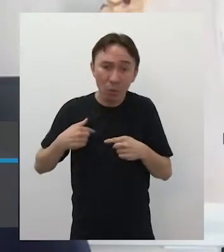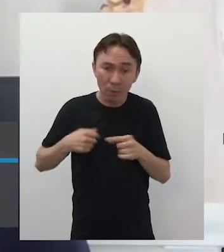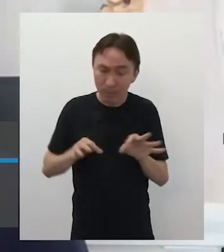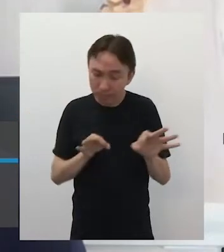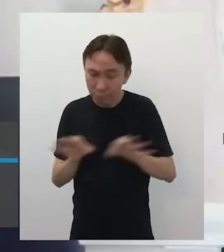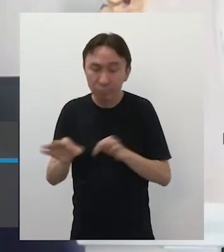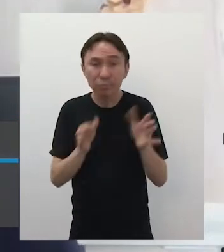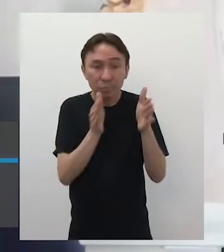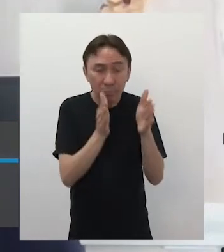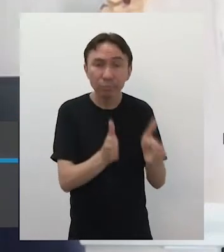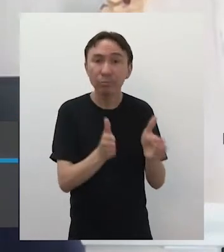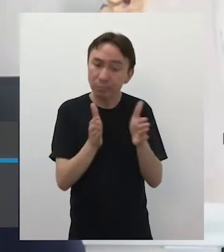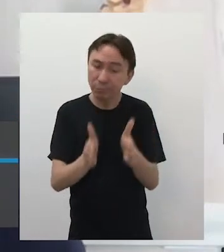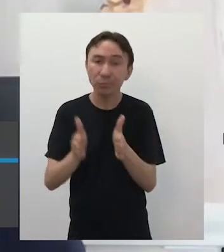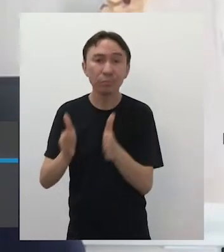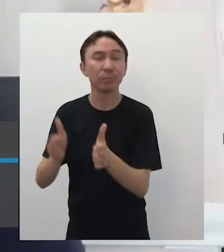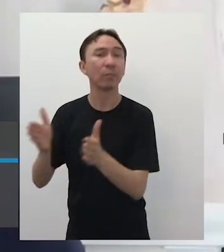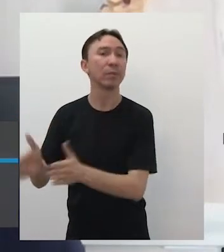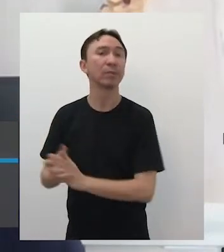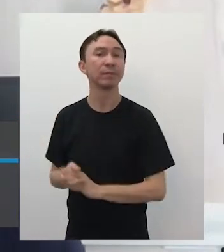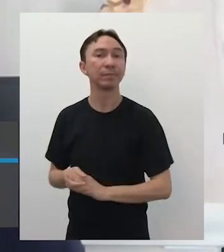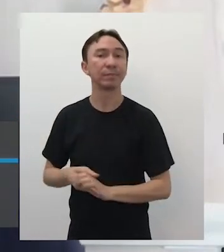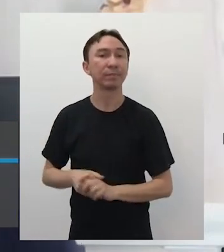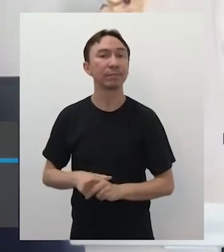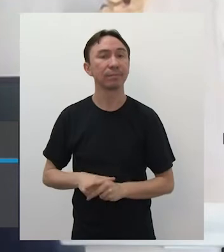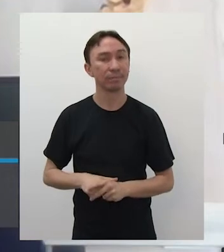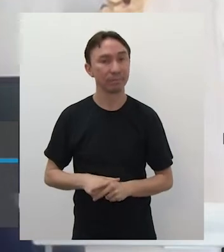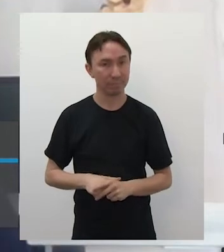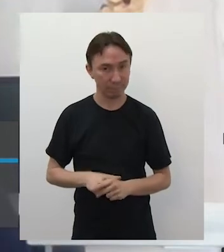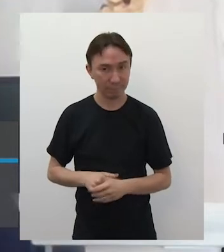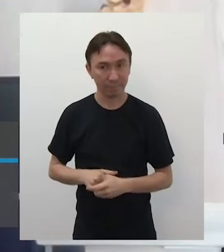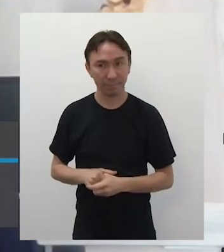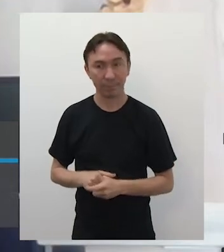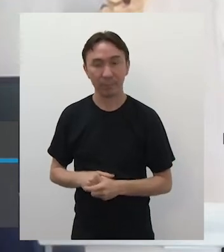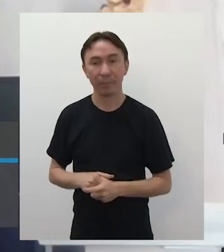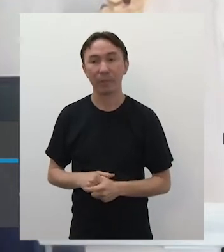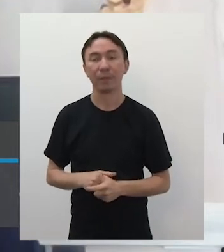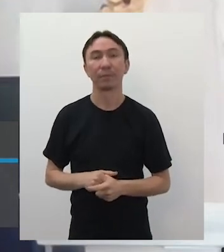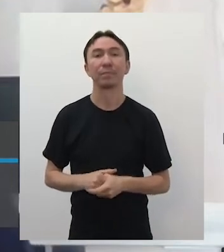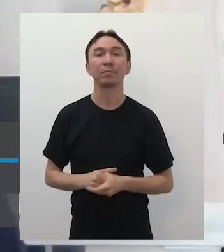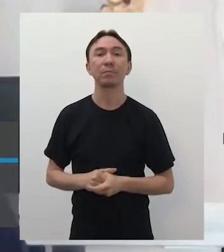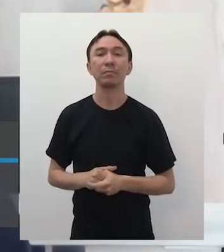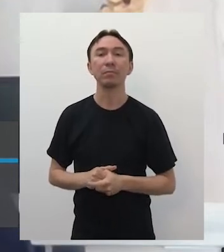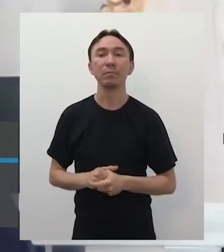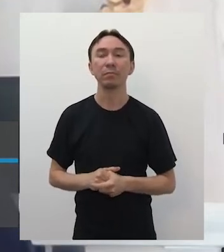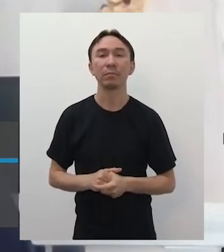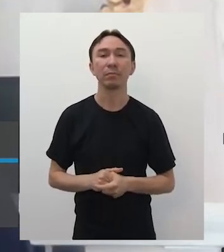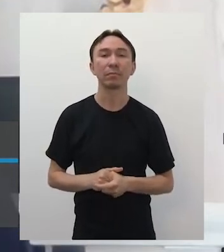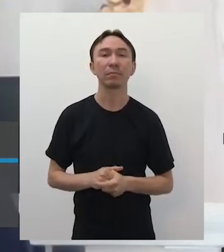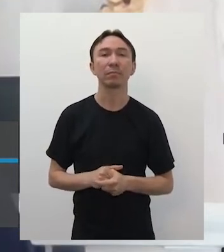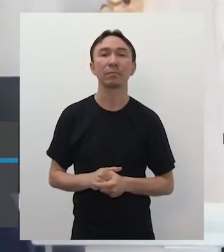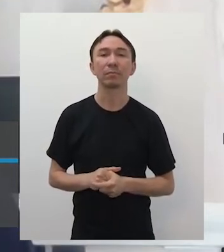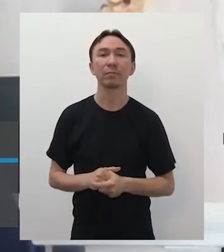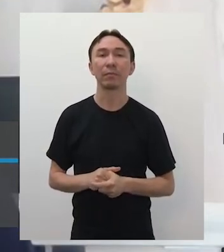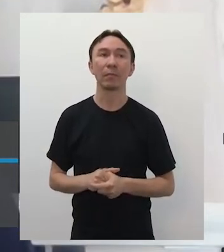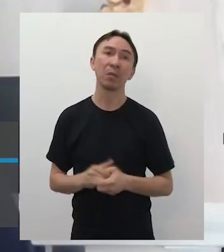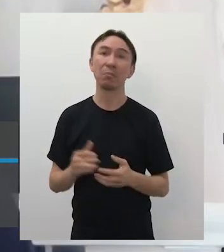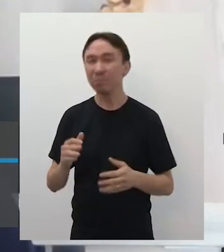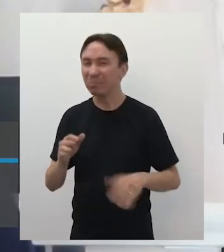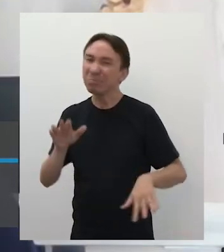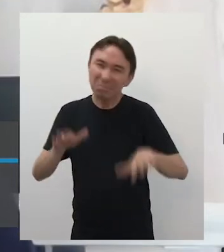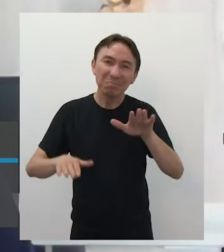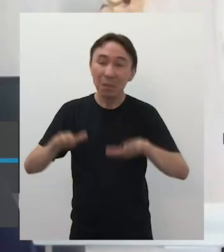preciso melhorar, tá? E esse processo de autoavaliação, de autoconhecimento,